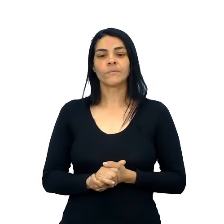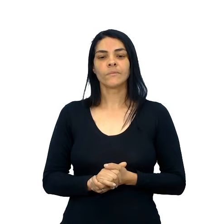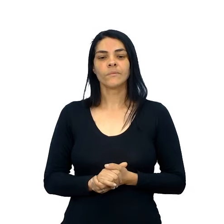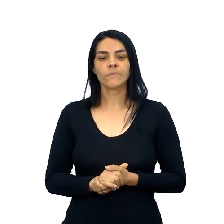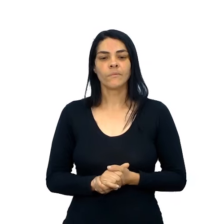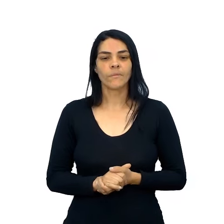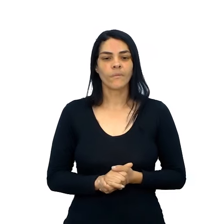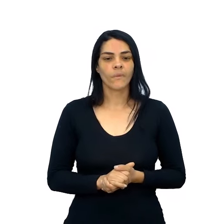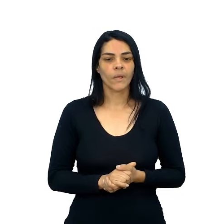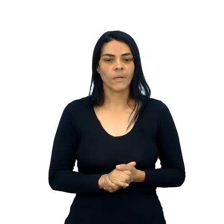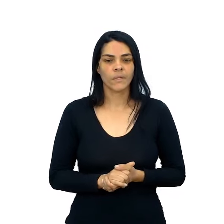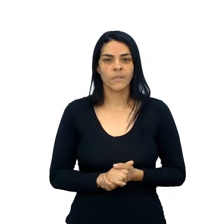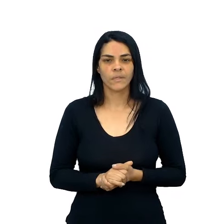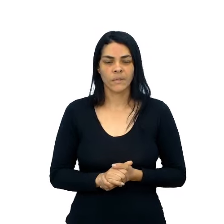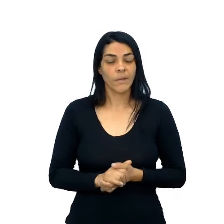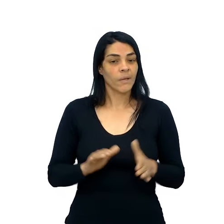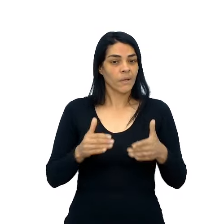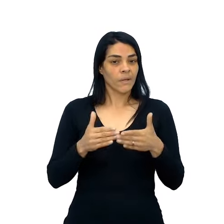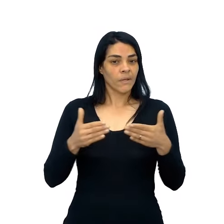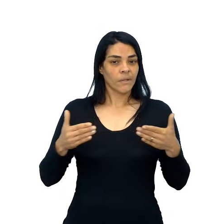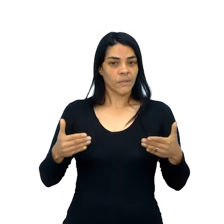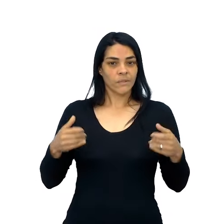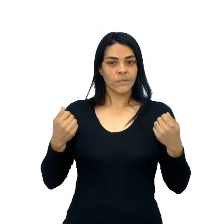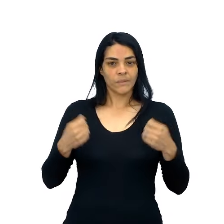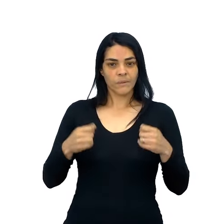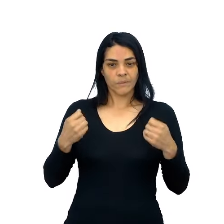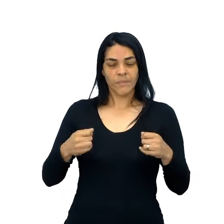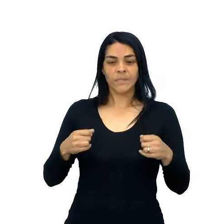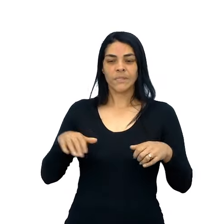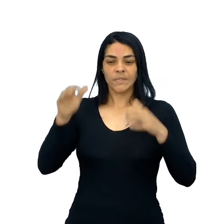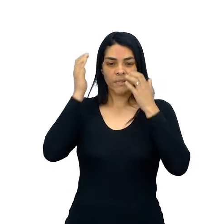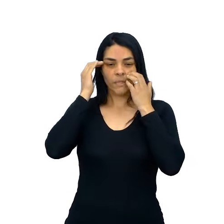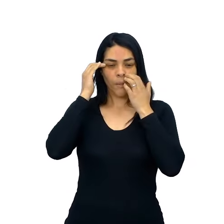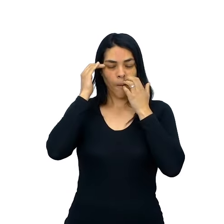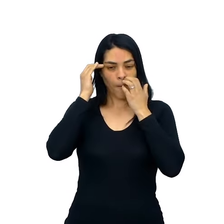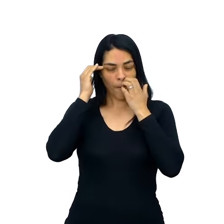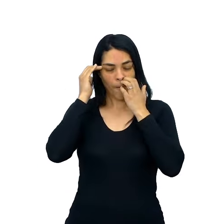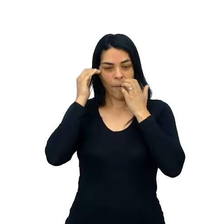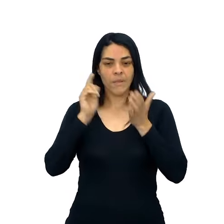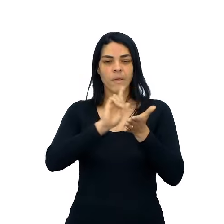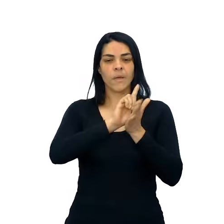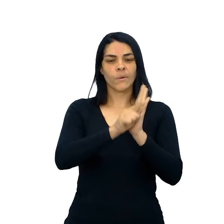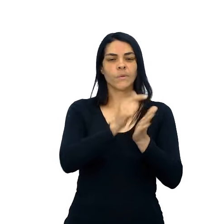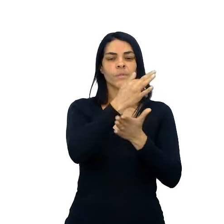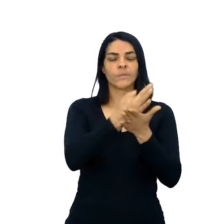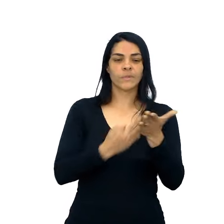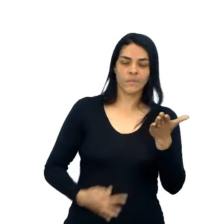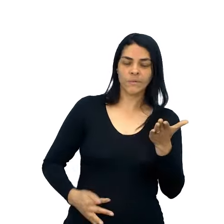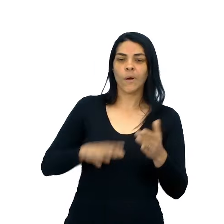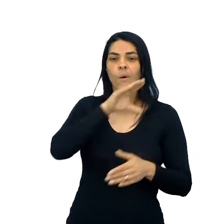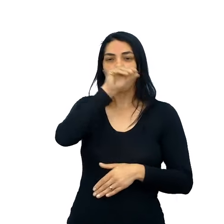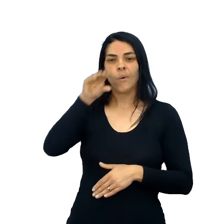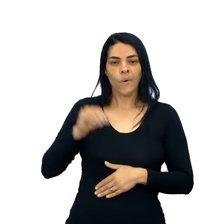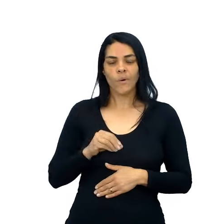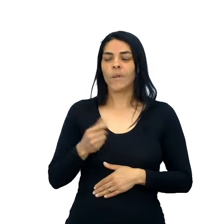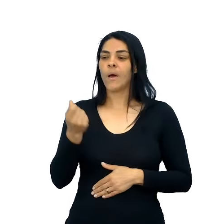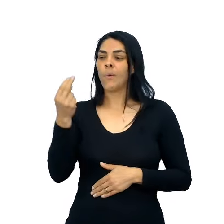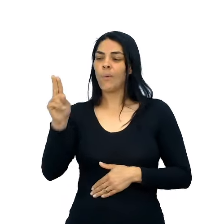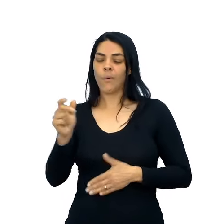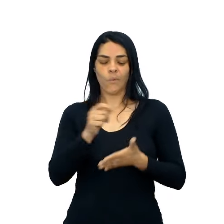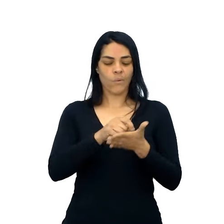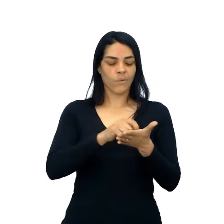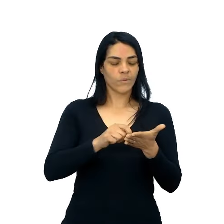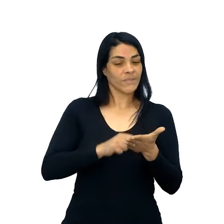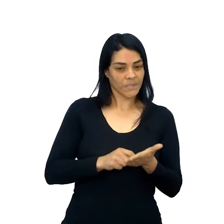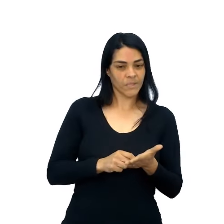esses aspectos, é importante considerar o gênero textual, seja ele escrito, seja ele oral, como um instrumento didático.